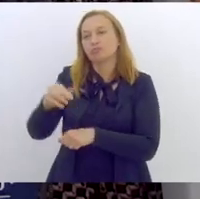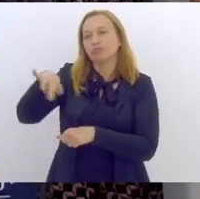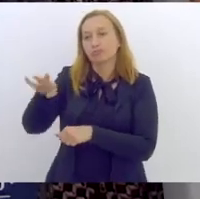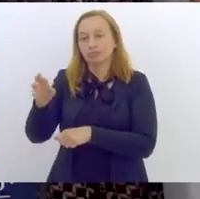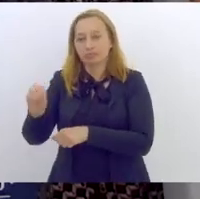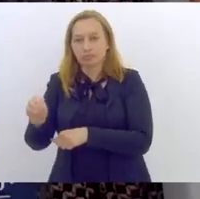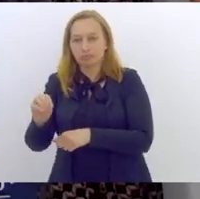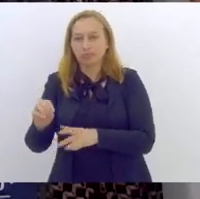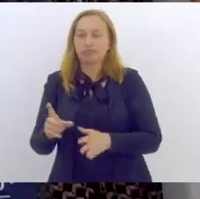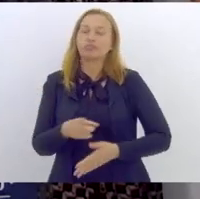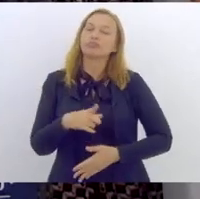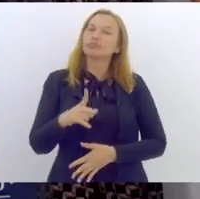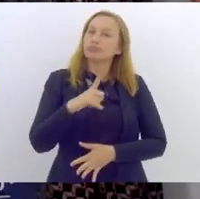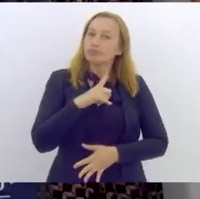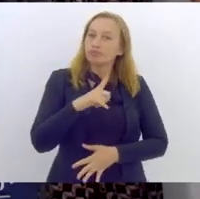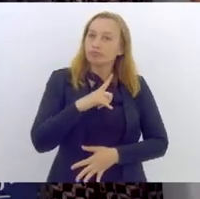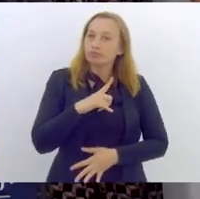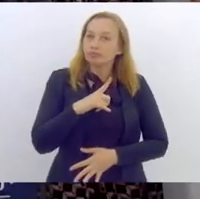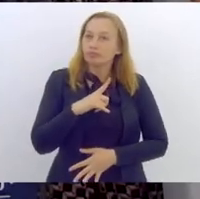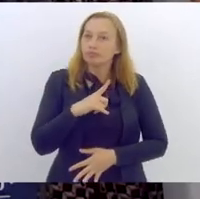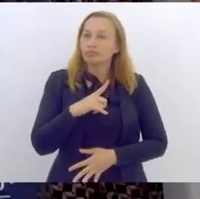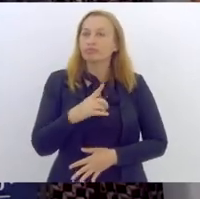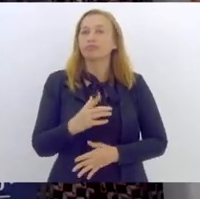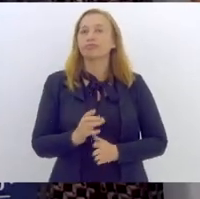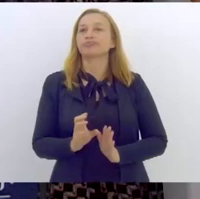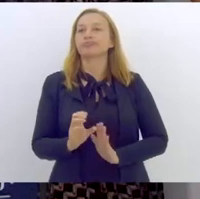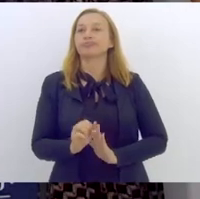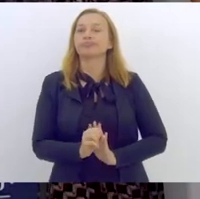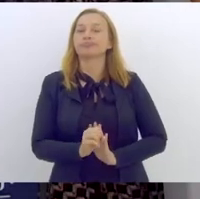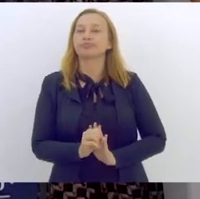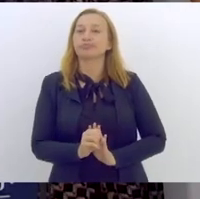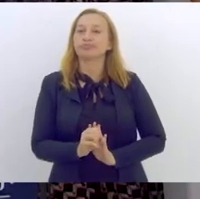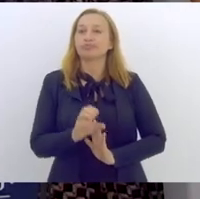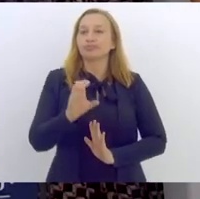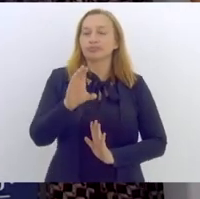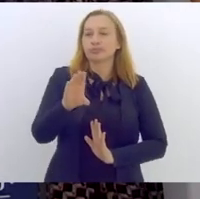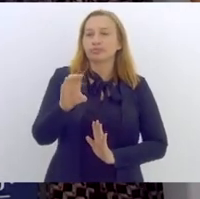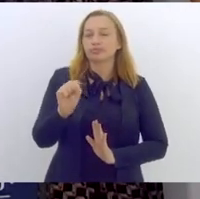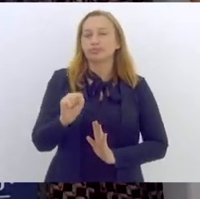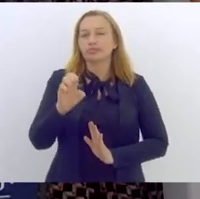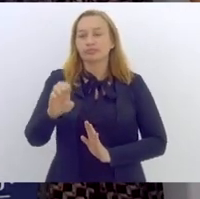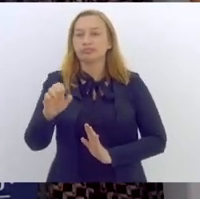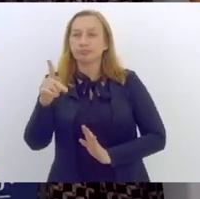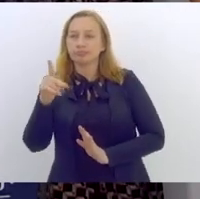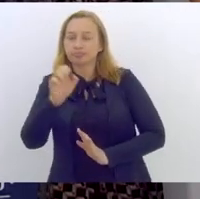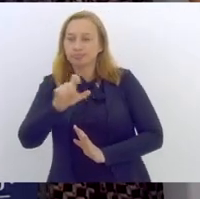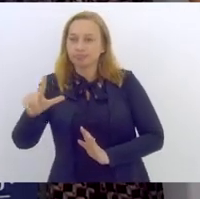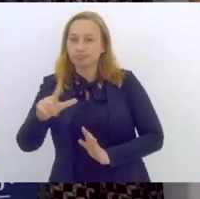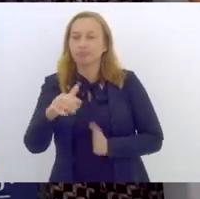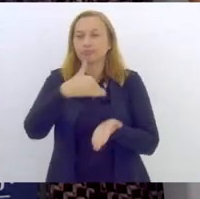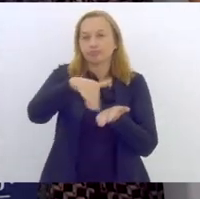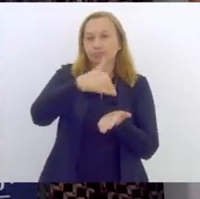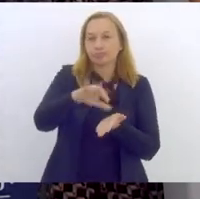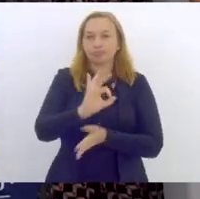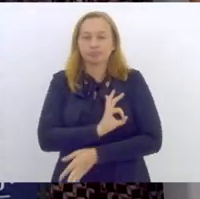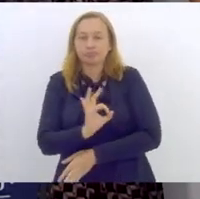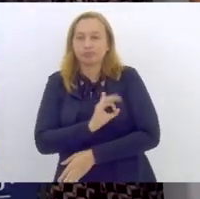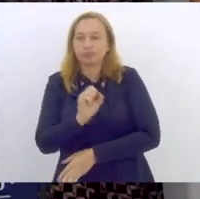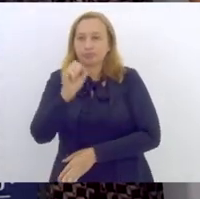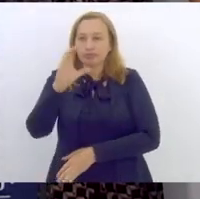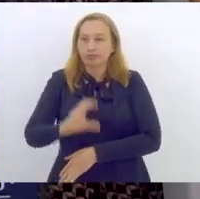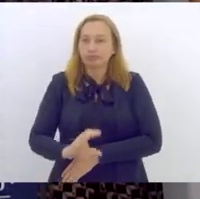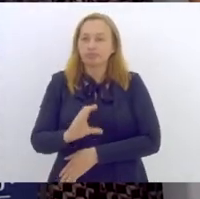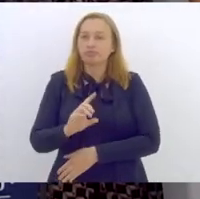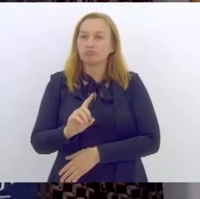e a gente tem um parecer da serpol do secretário de Polícia Civil dizendo que não há interesse